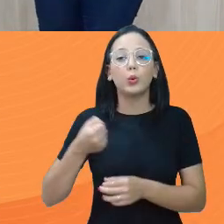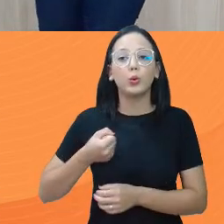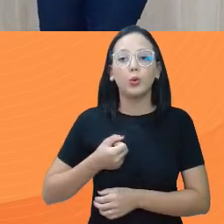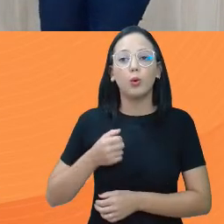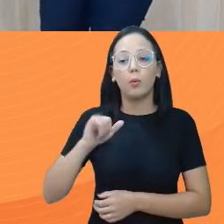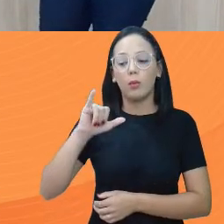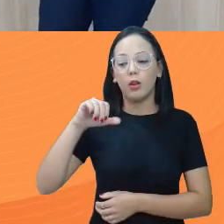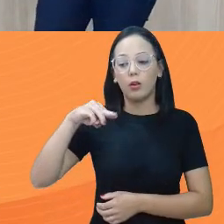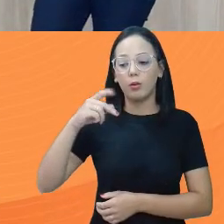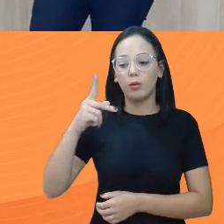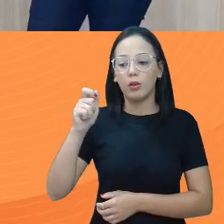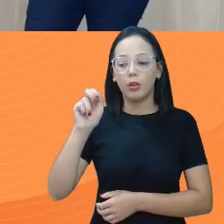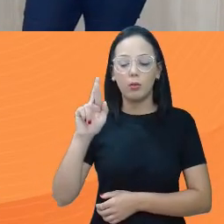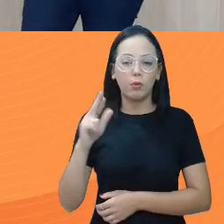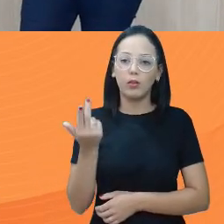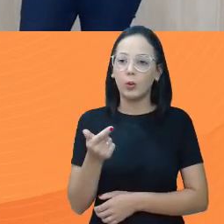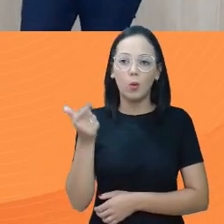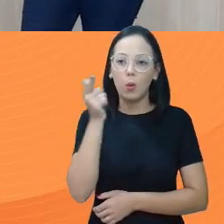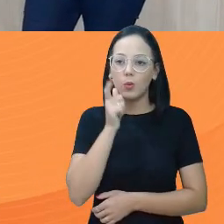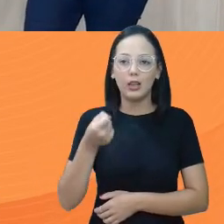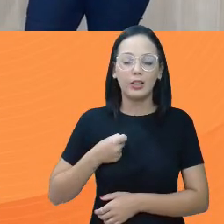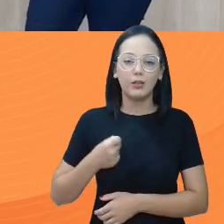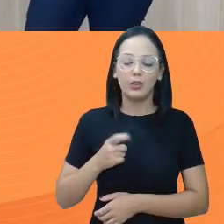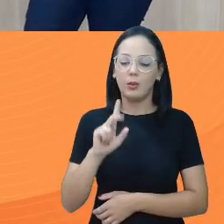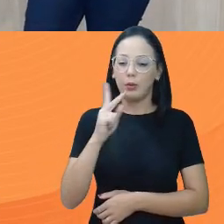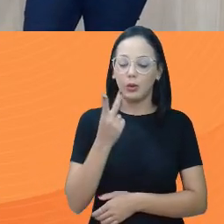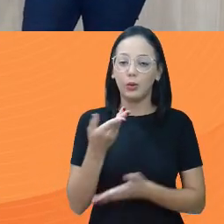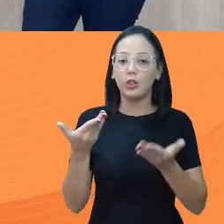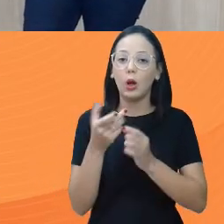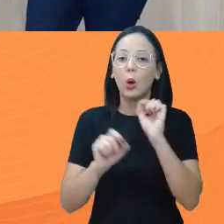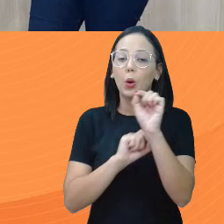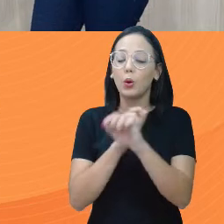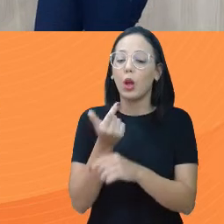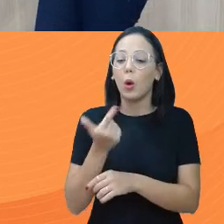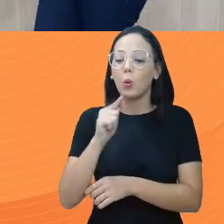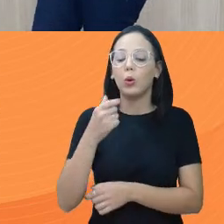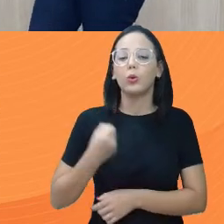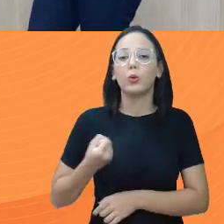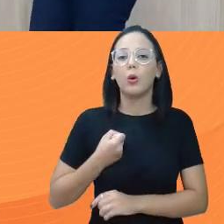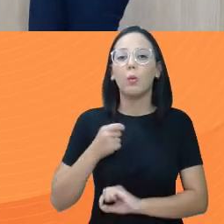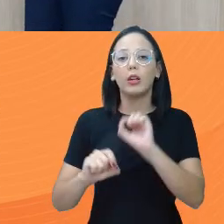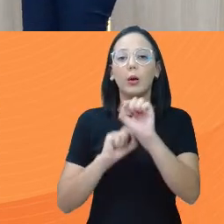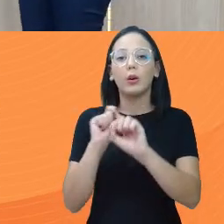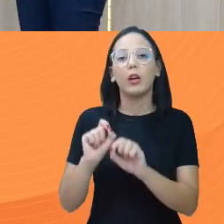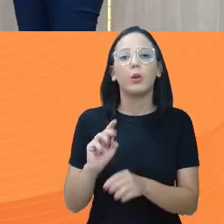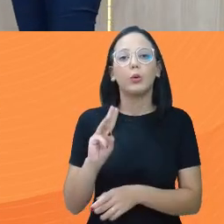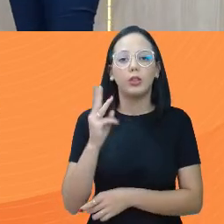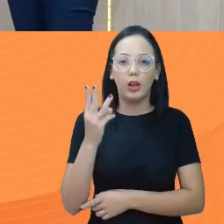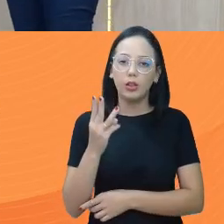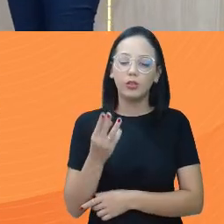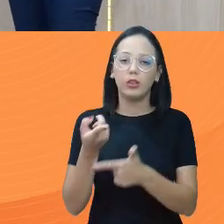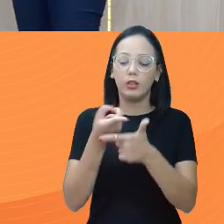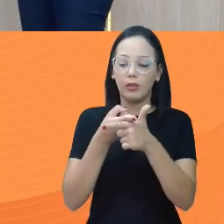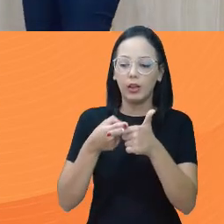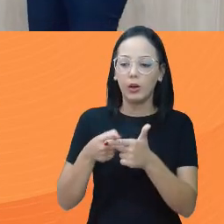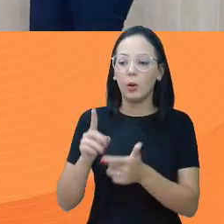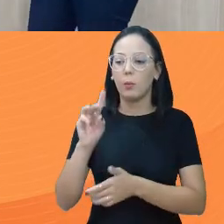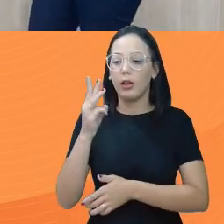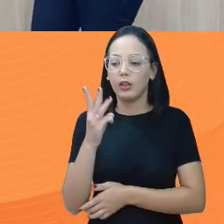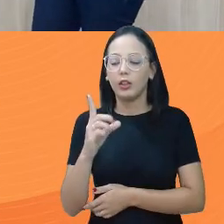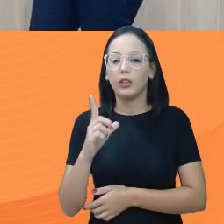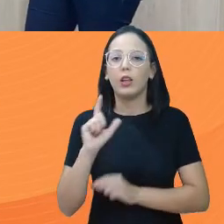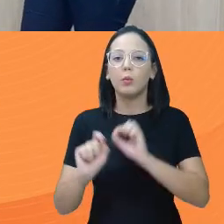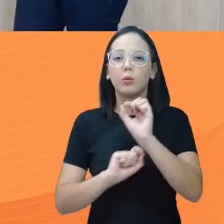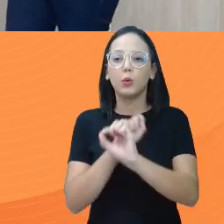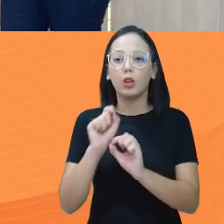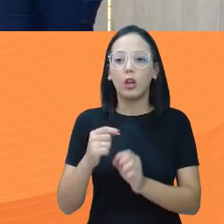né? Então, não dá mais para dividir para 2. A gente vai buscar o próximo número primo, que é o 3. Dividindo para 3, a gente tem ali